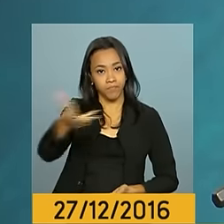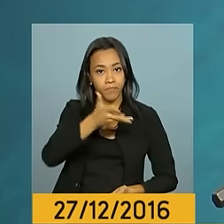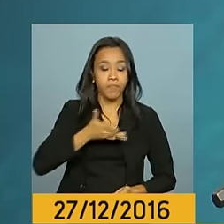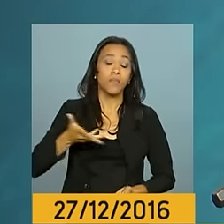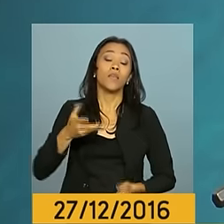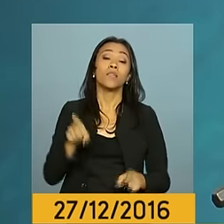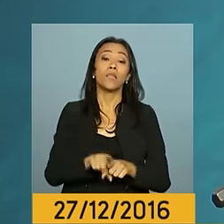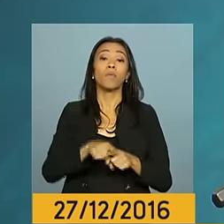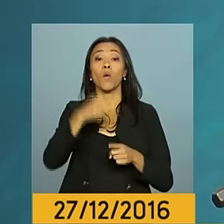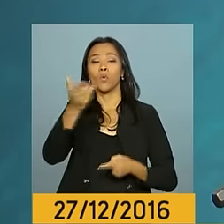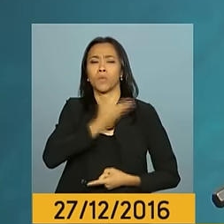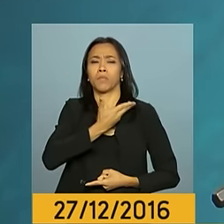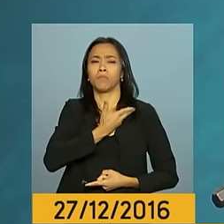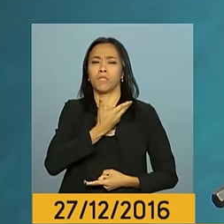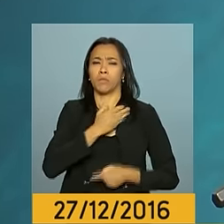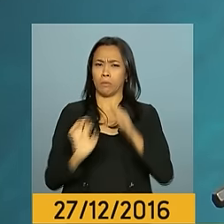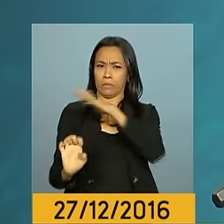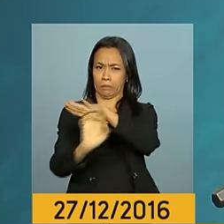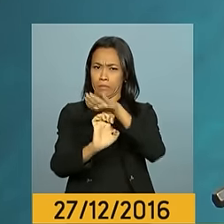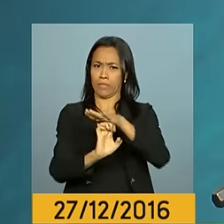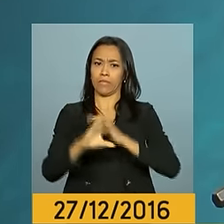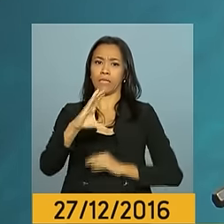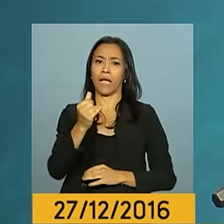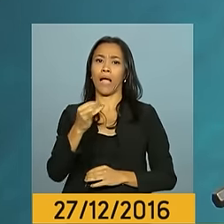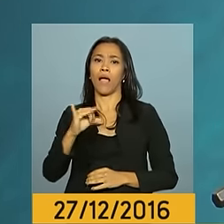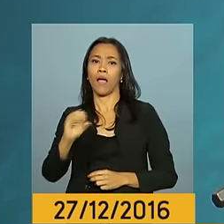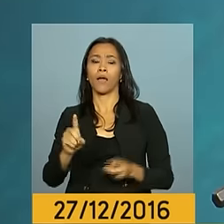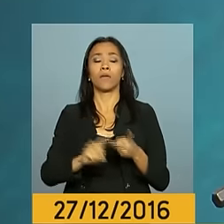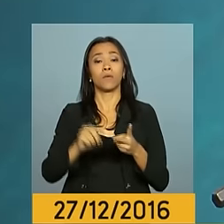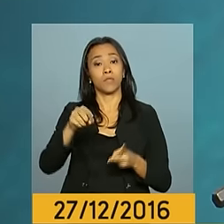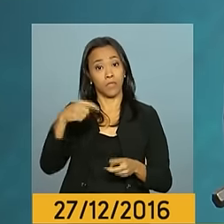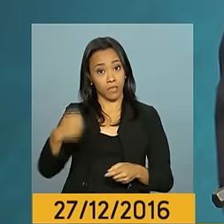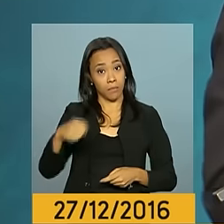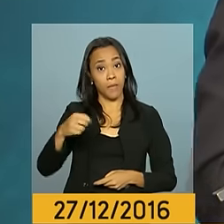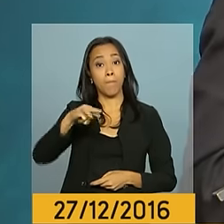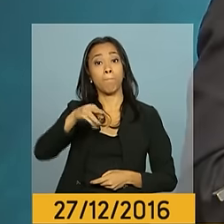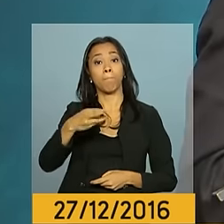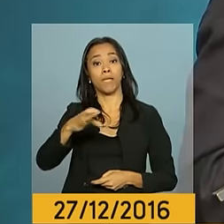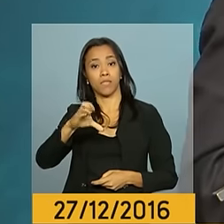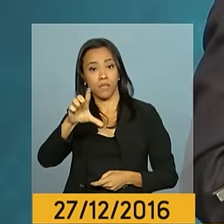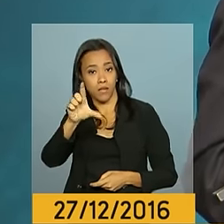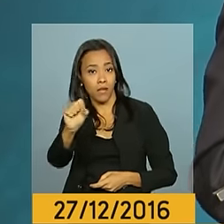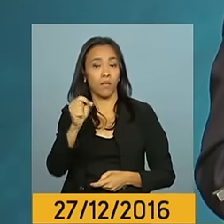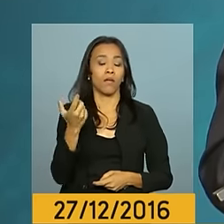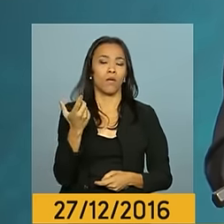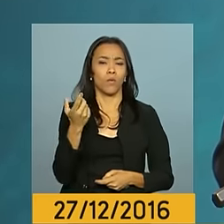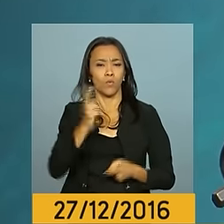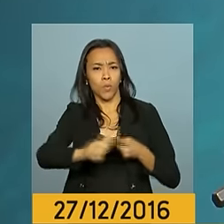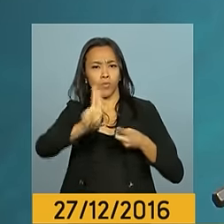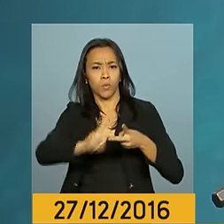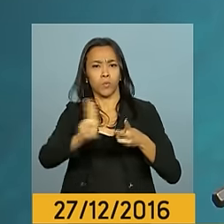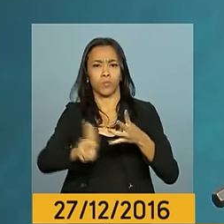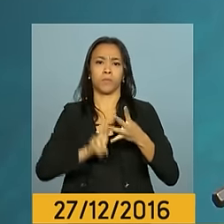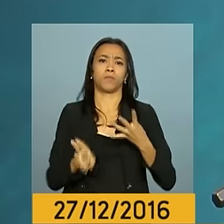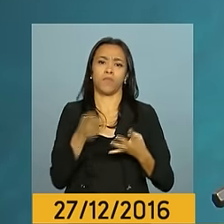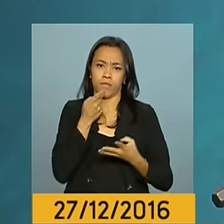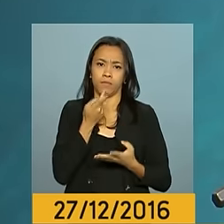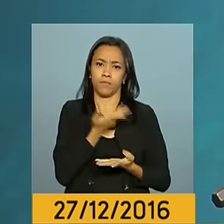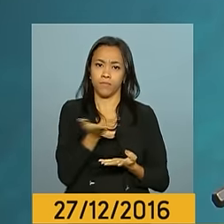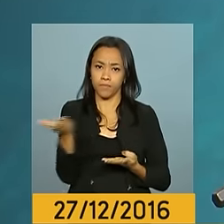defla Rocha assim como o prefeito Marcelo Beltrão eu eu quero dizer